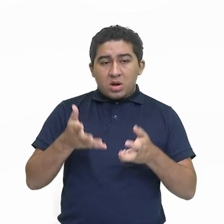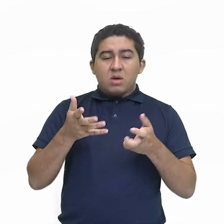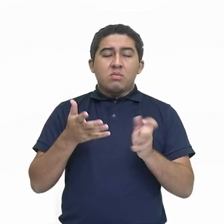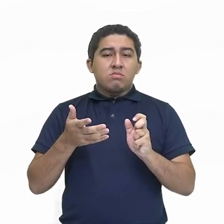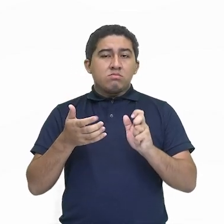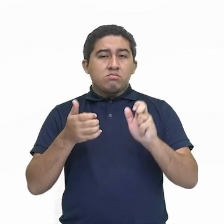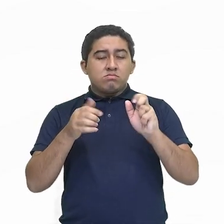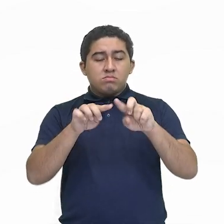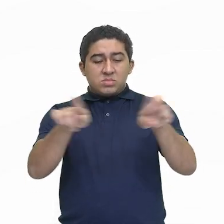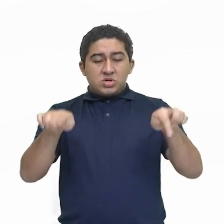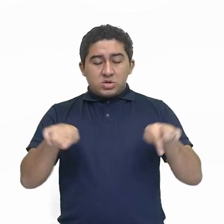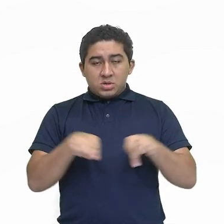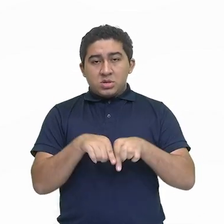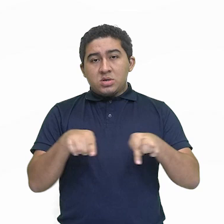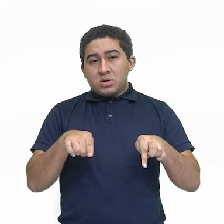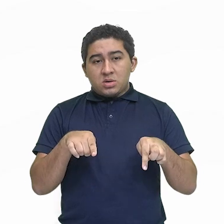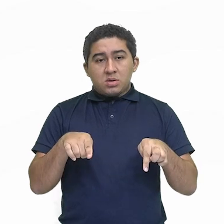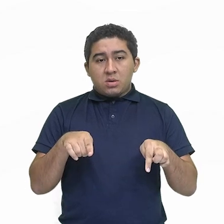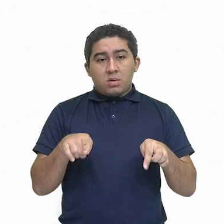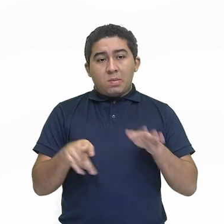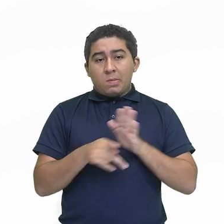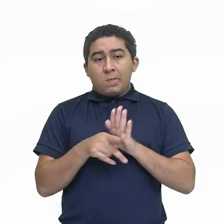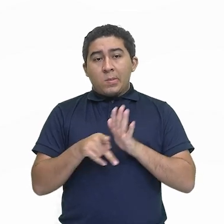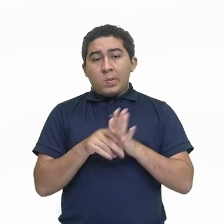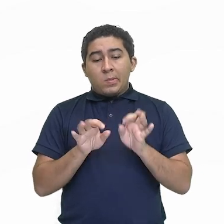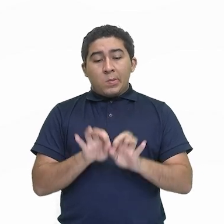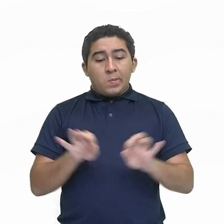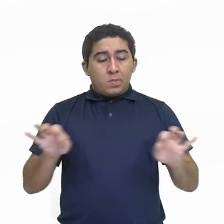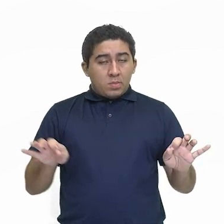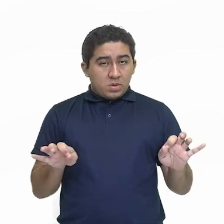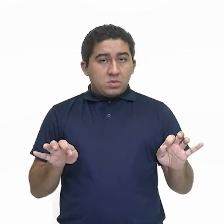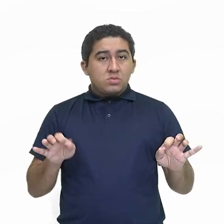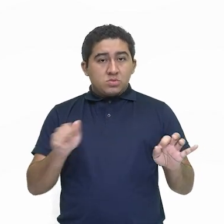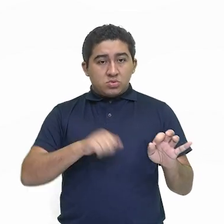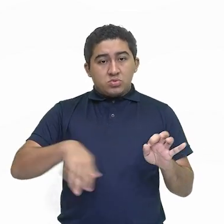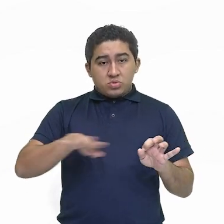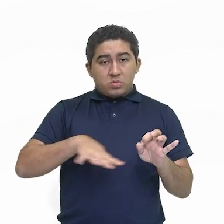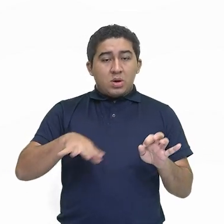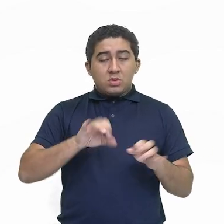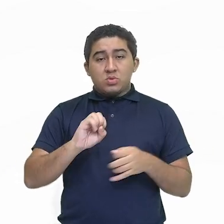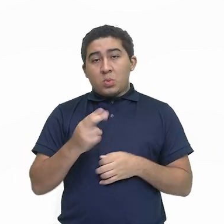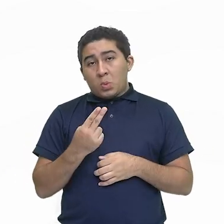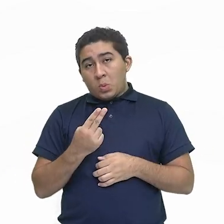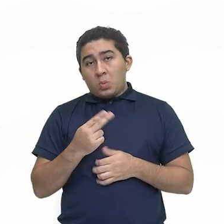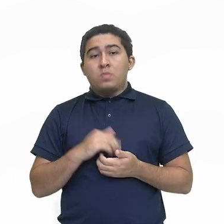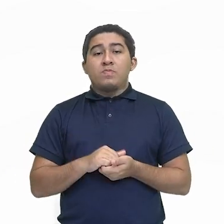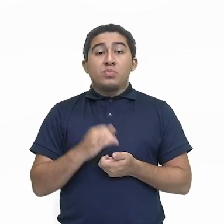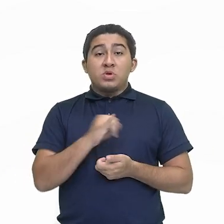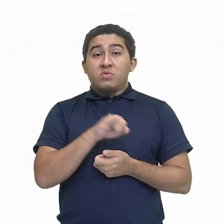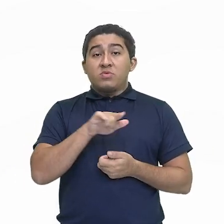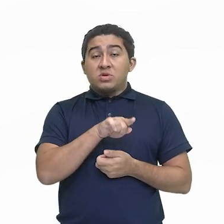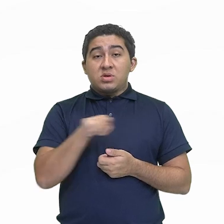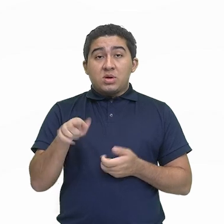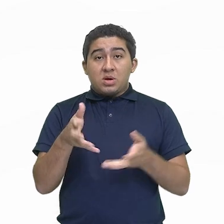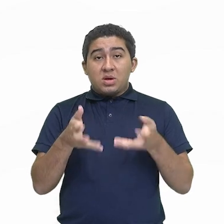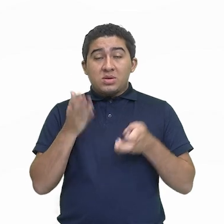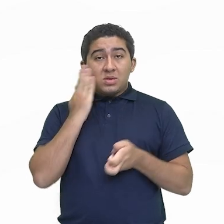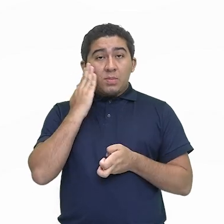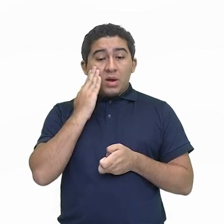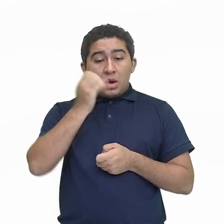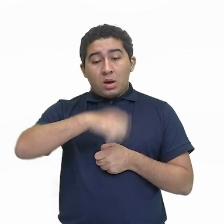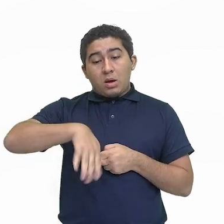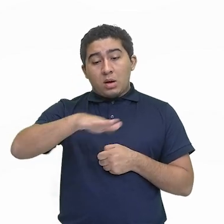medir aí o comprimento de um terreno, ou então, se você quer saber a área de um terreno, nós